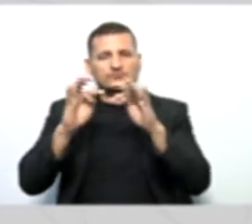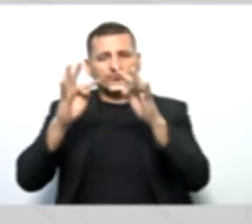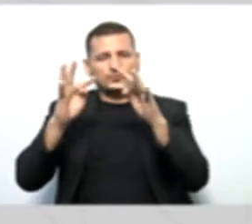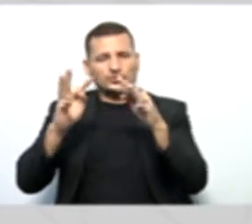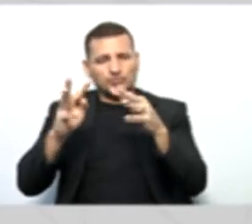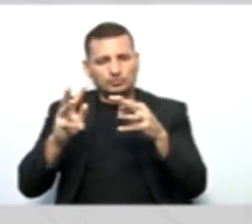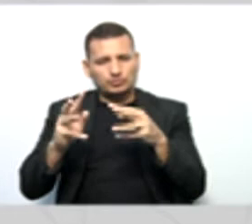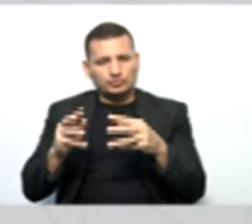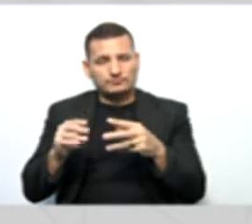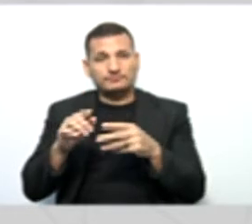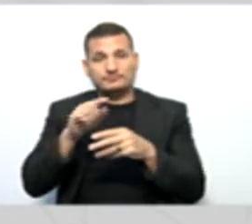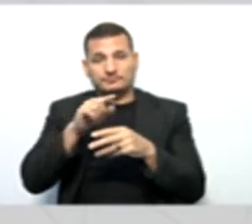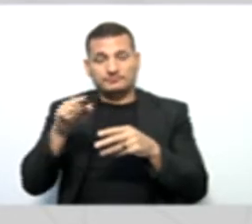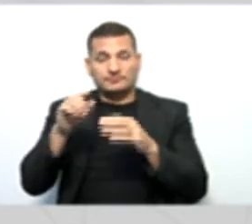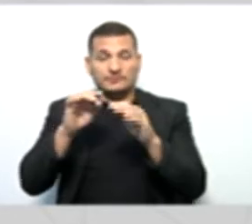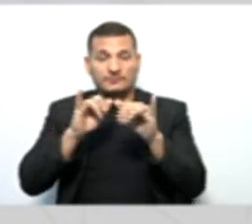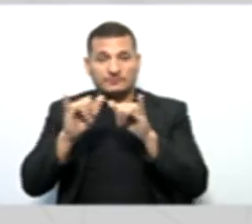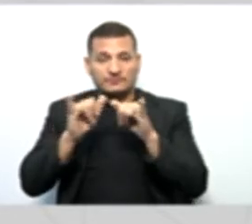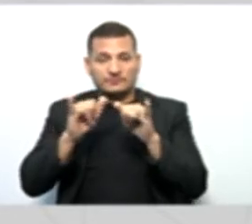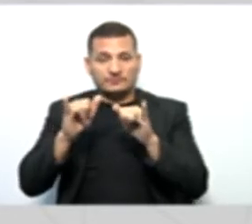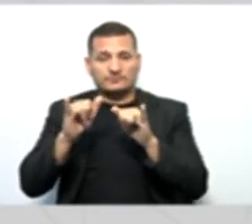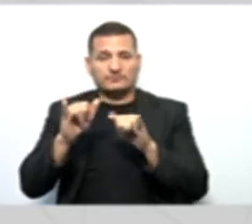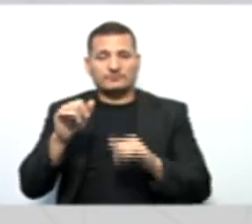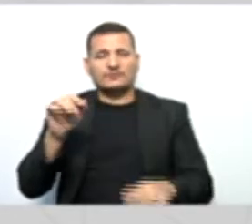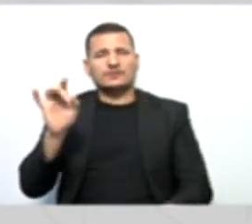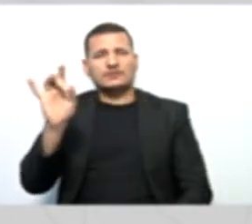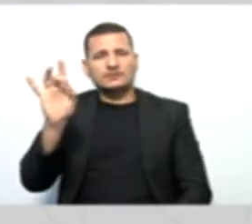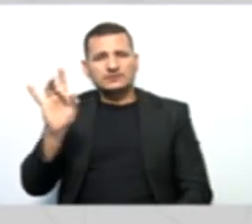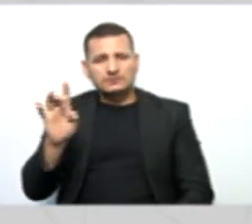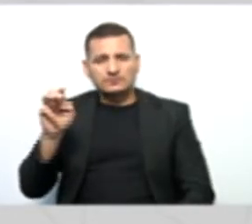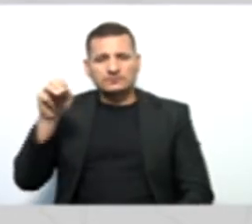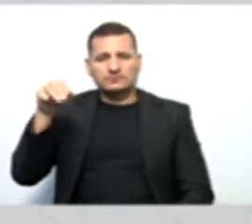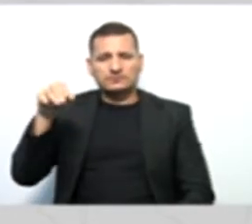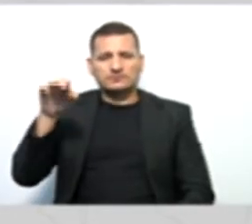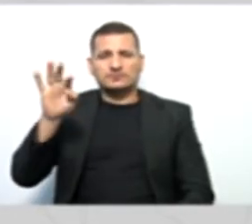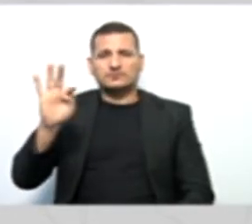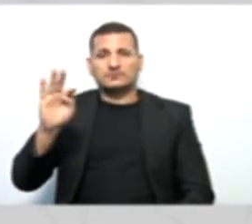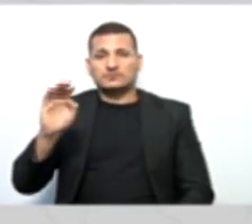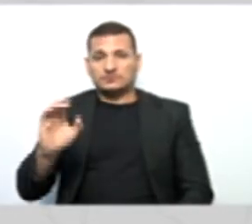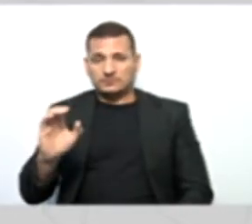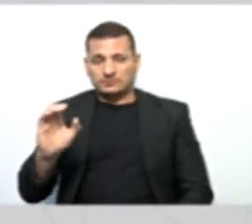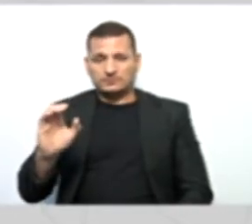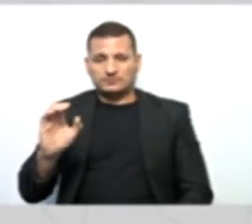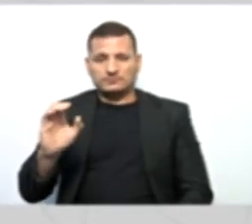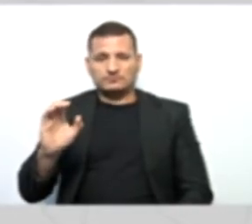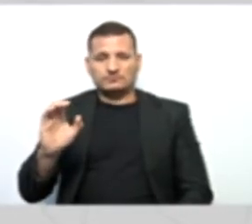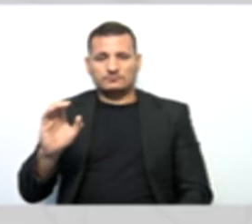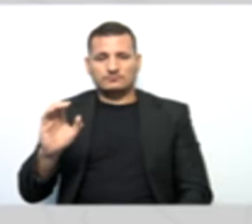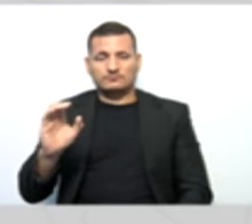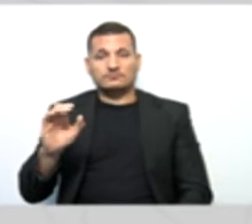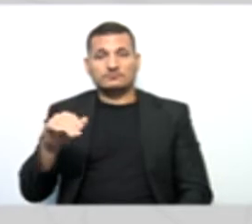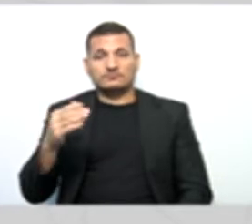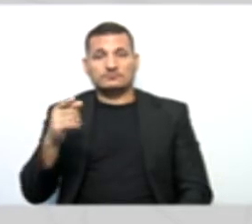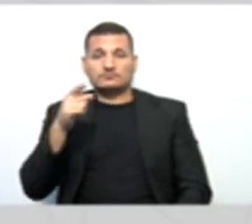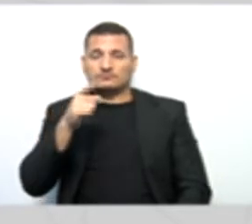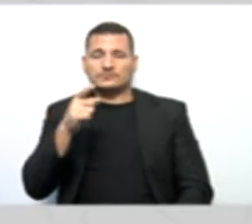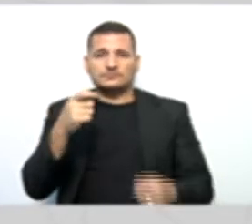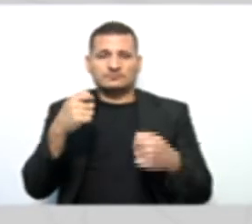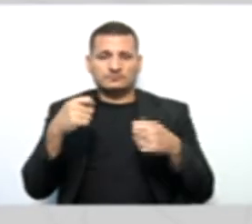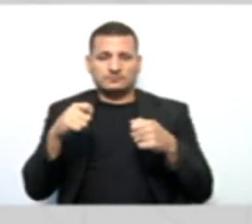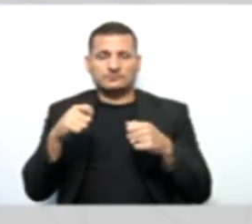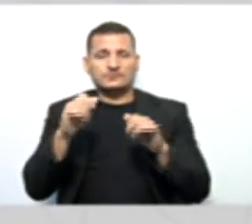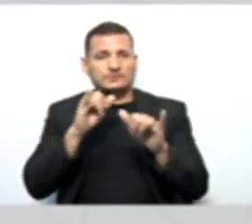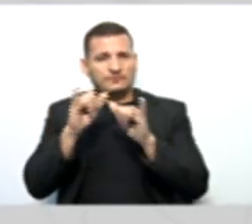Atribui essas informações a cada um dos atributos dessa classe para poder criar o objeto. Então, você precisa receber